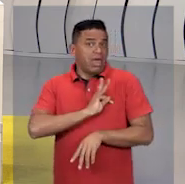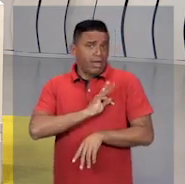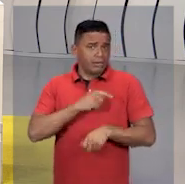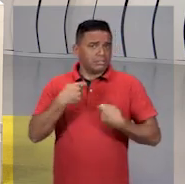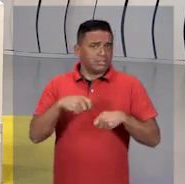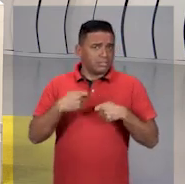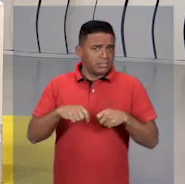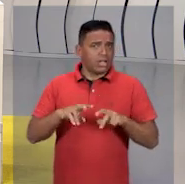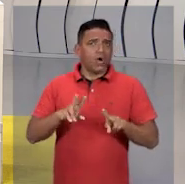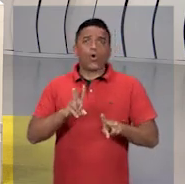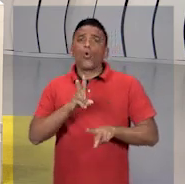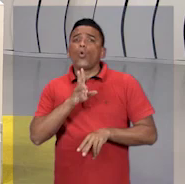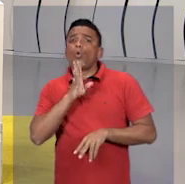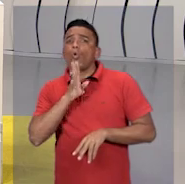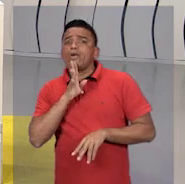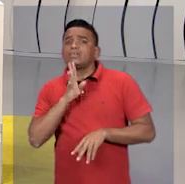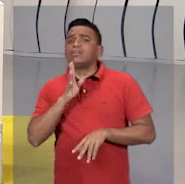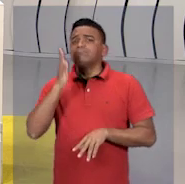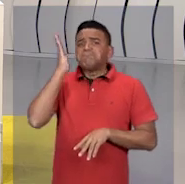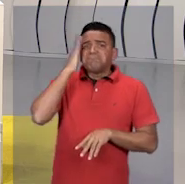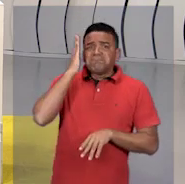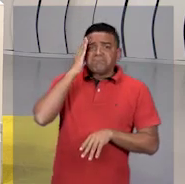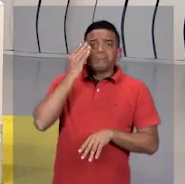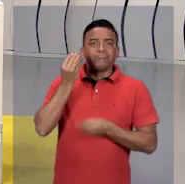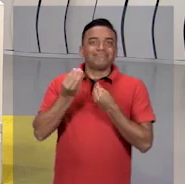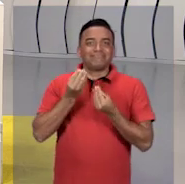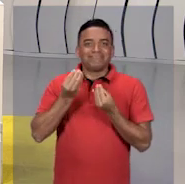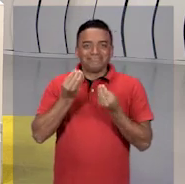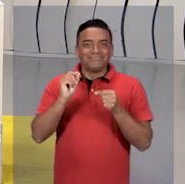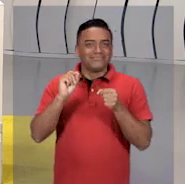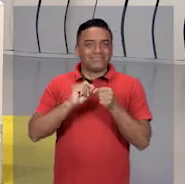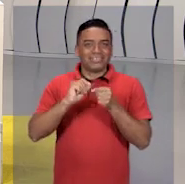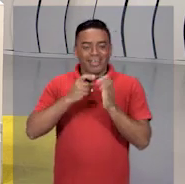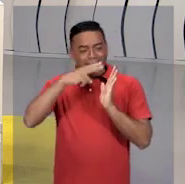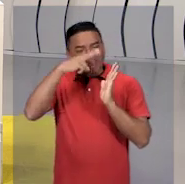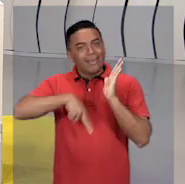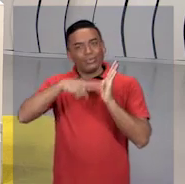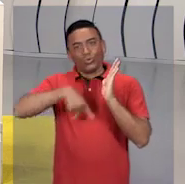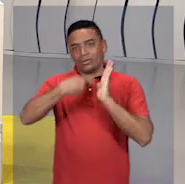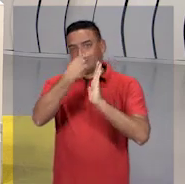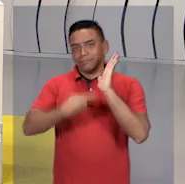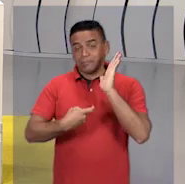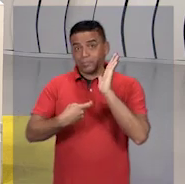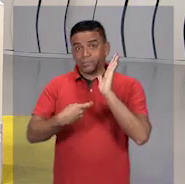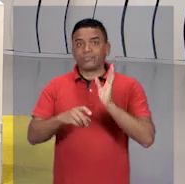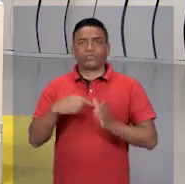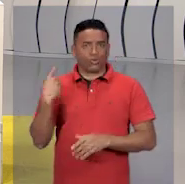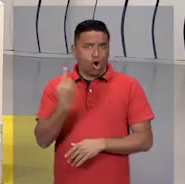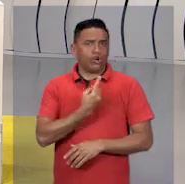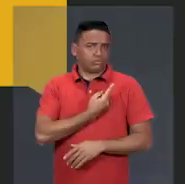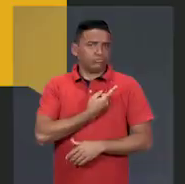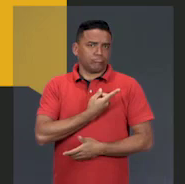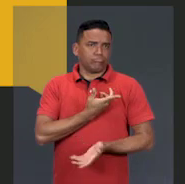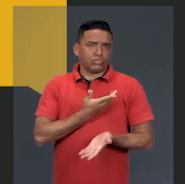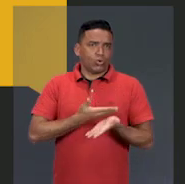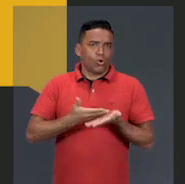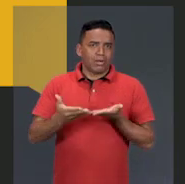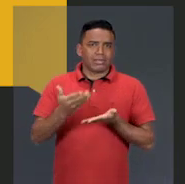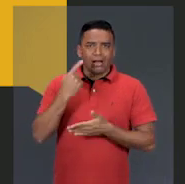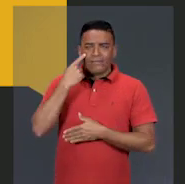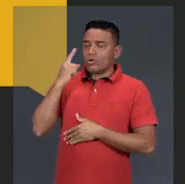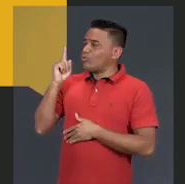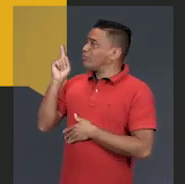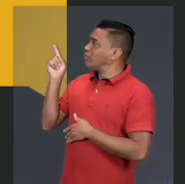ou conhecer sobre como fazer um tipo de leitura. No nosso caso, a gente vai começar com